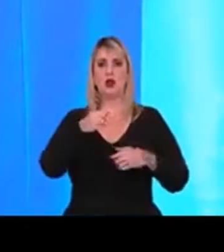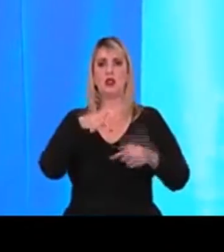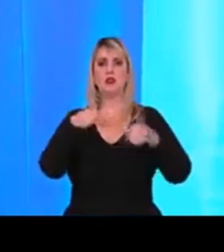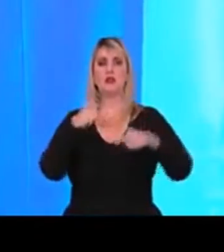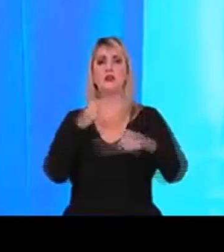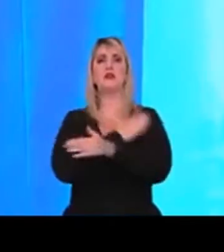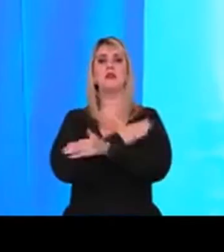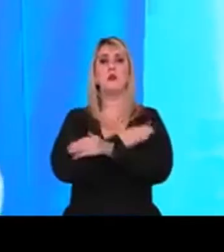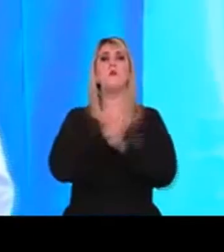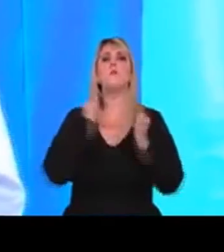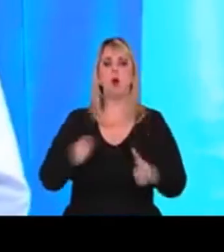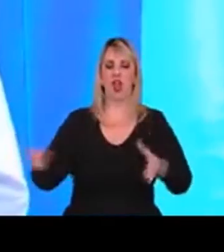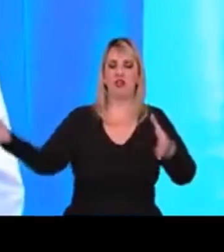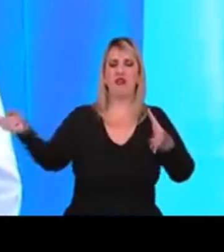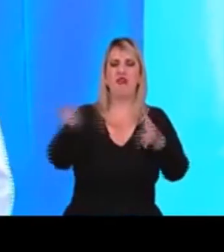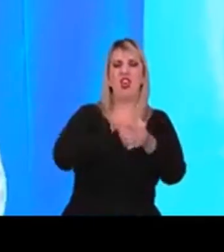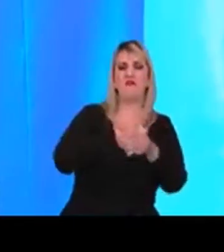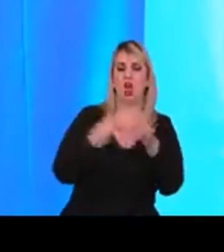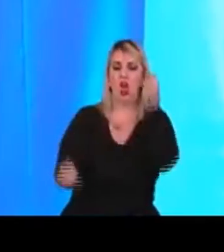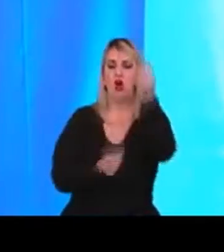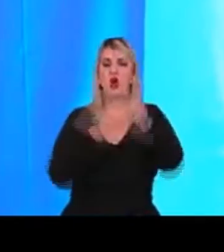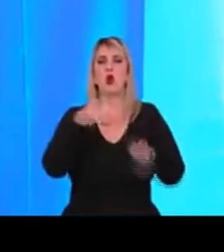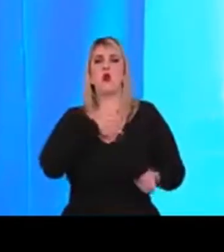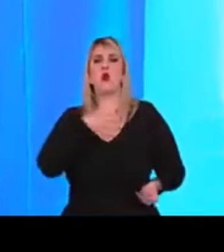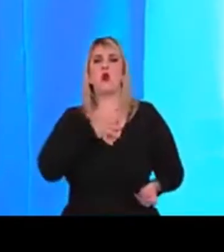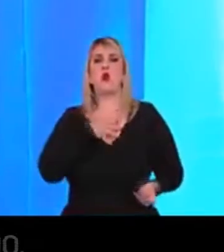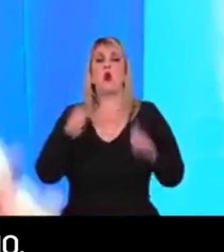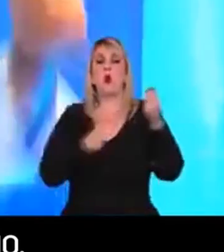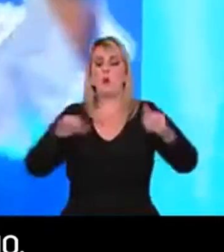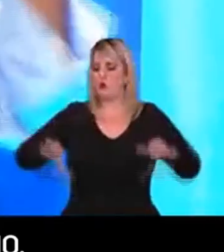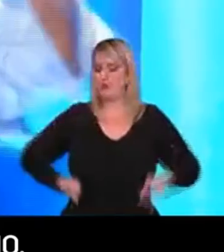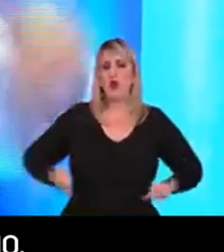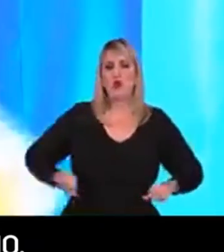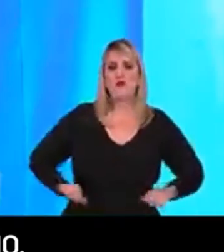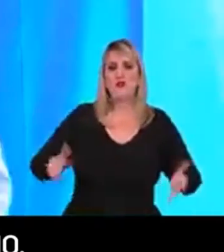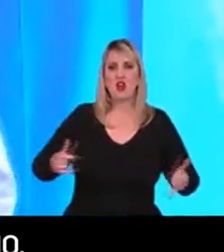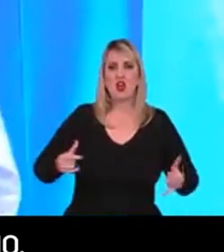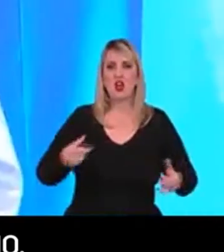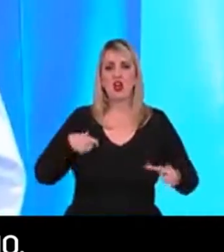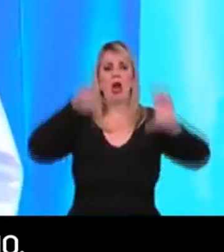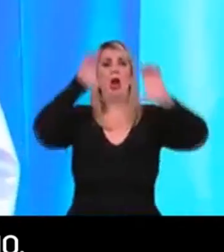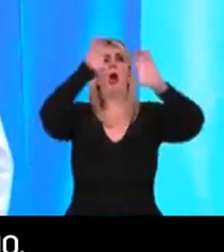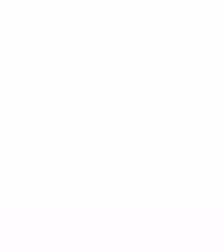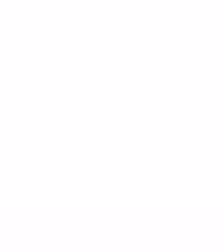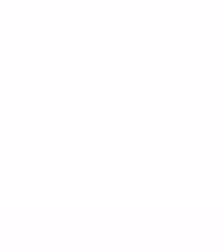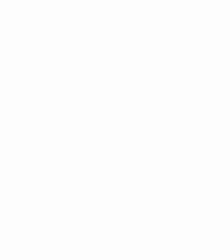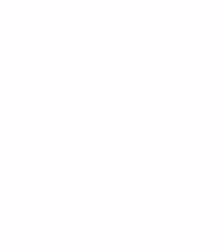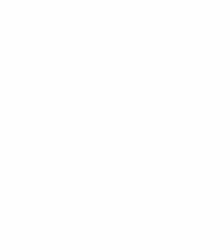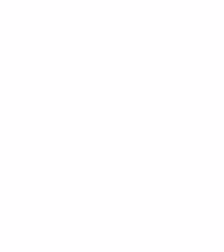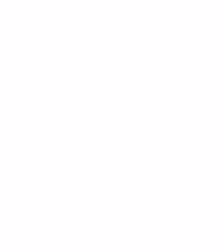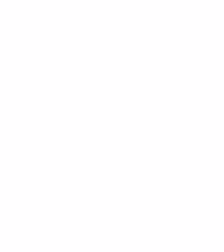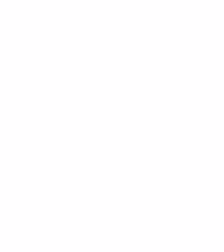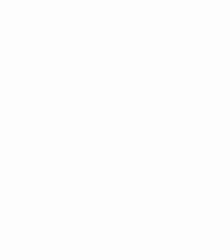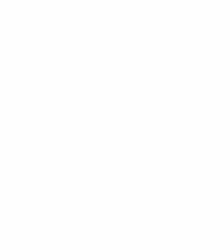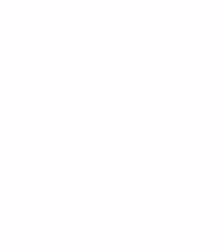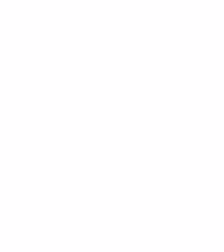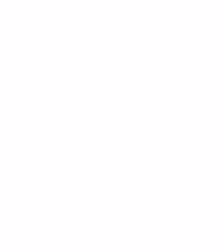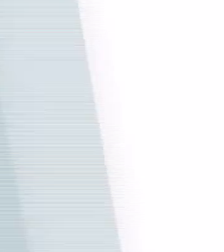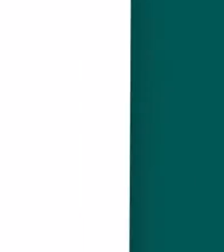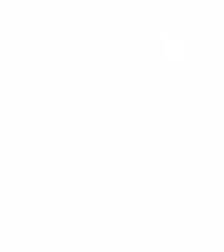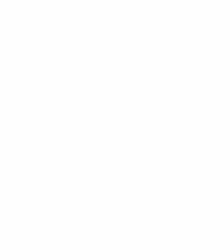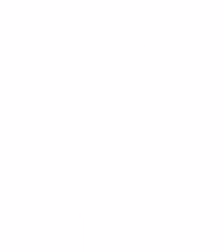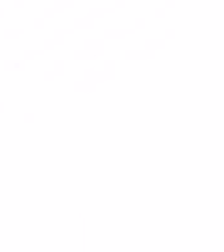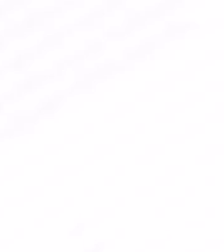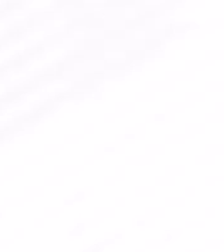dever, para eles poderem ver como é que é dever, como é que é sofrer quando não está pendurado num cabide de emprego. Chega de político, é hora de Calil.